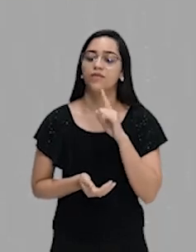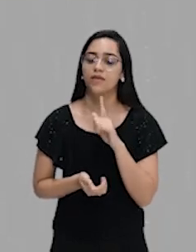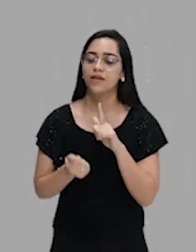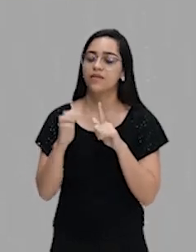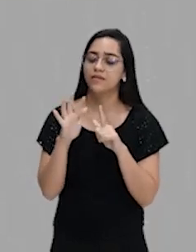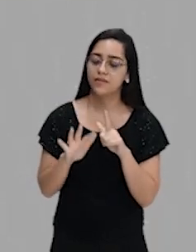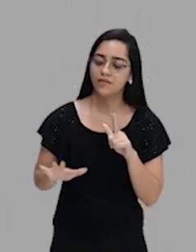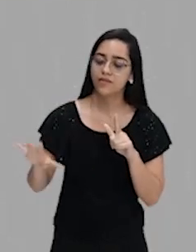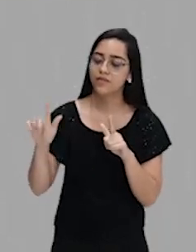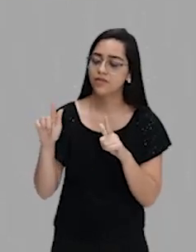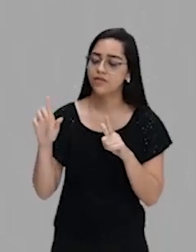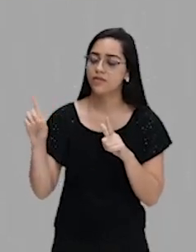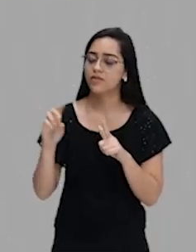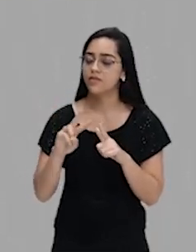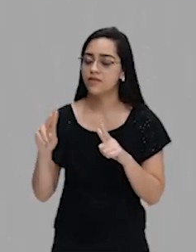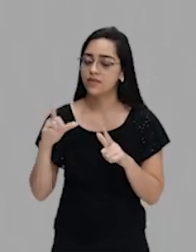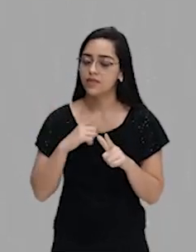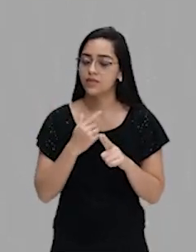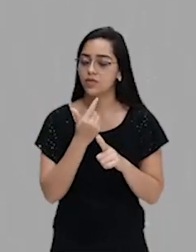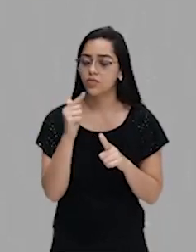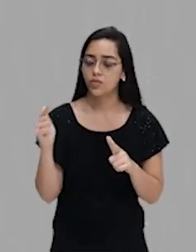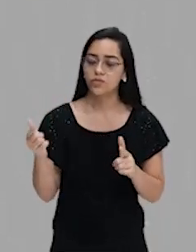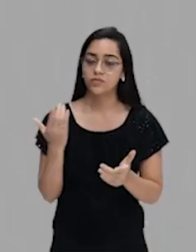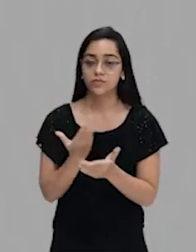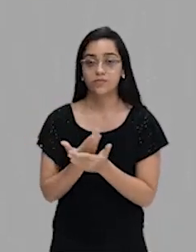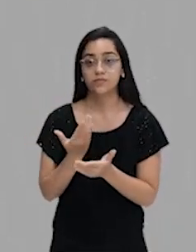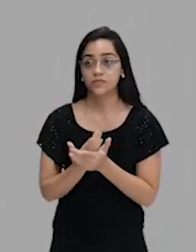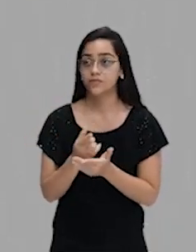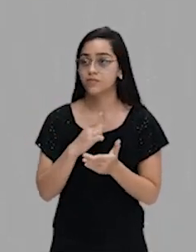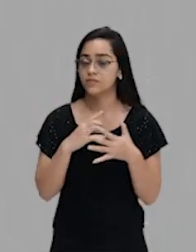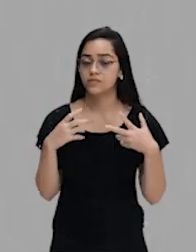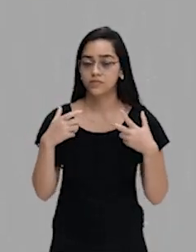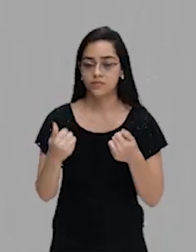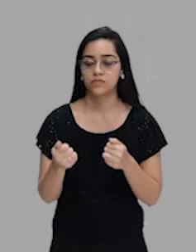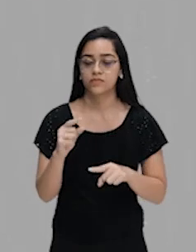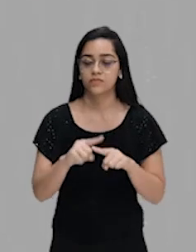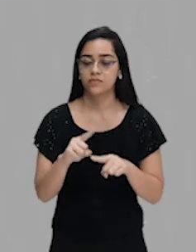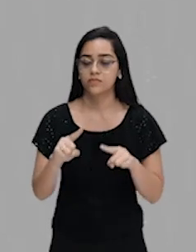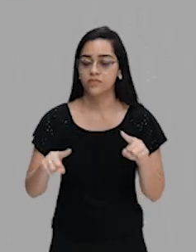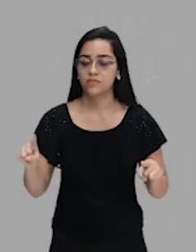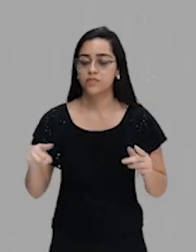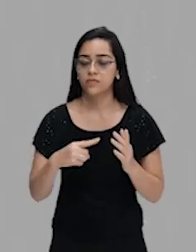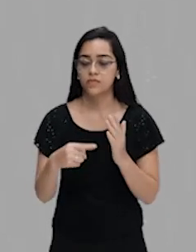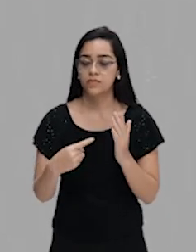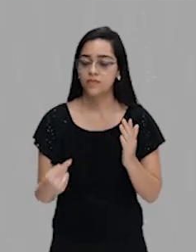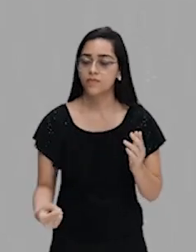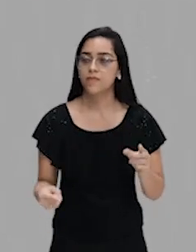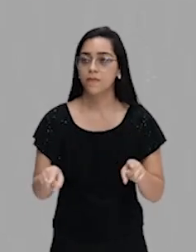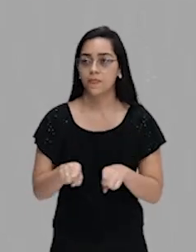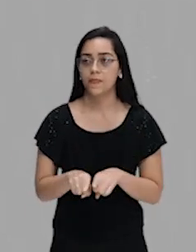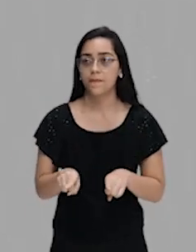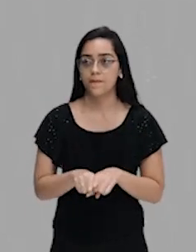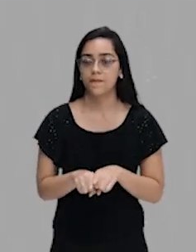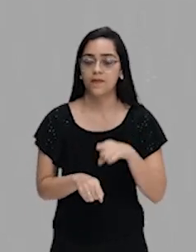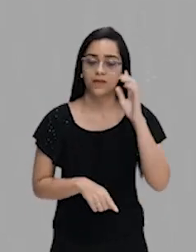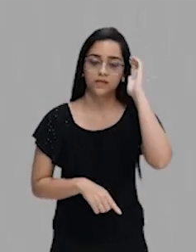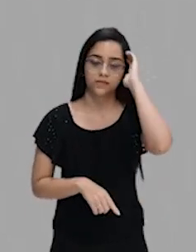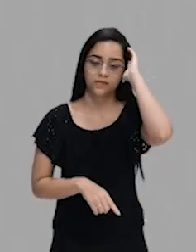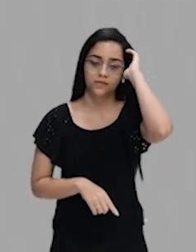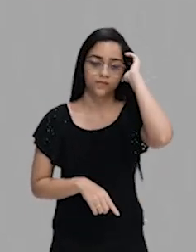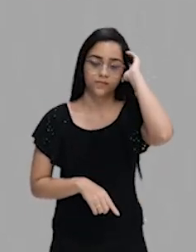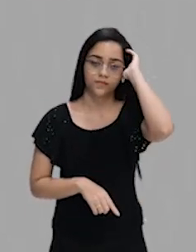vai encontrar essas e outras aulas, além de todos os materiais, a apostila e os roteiros de